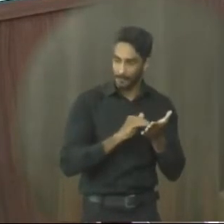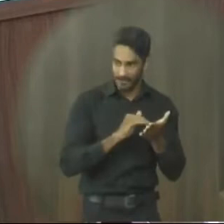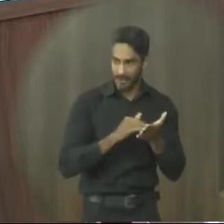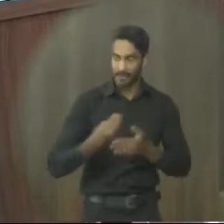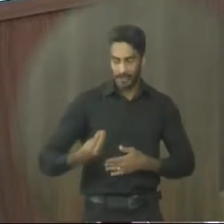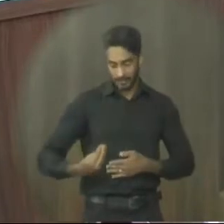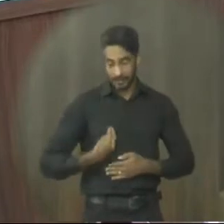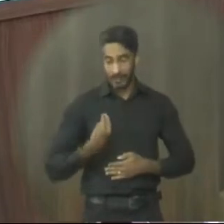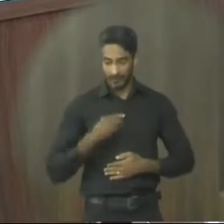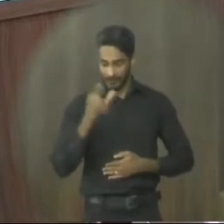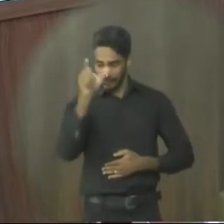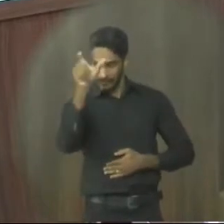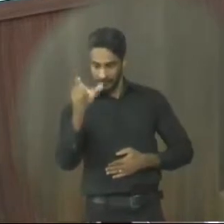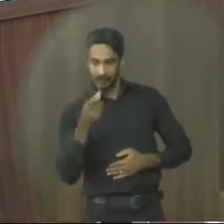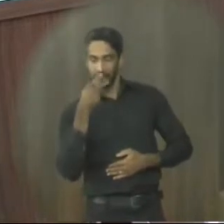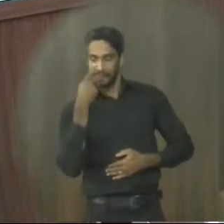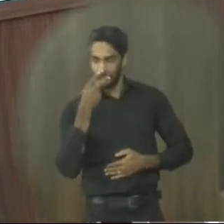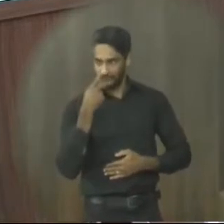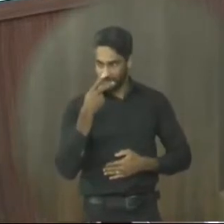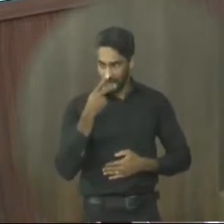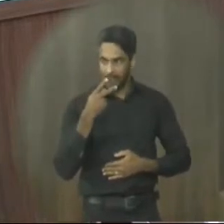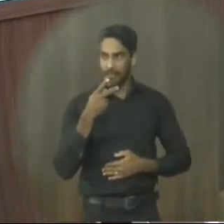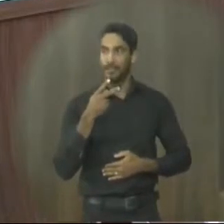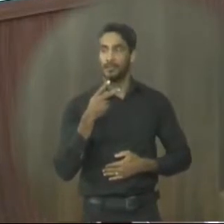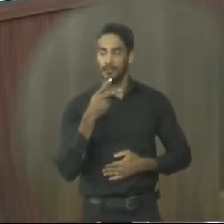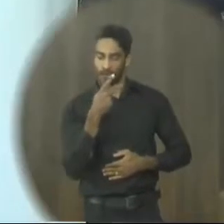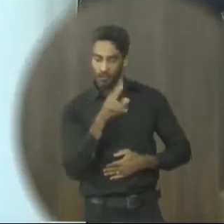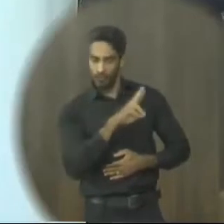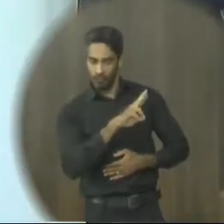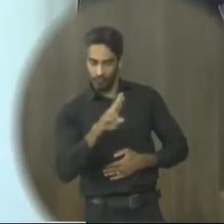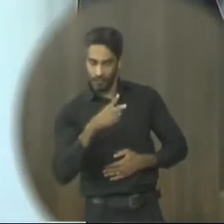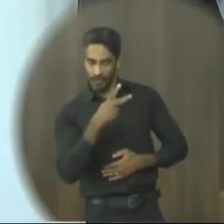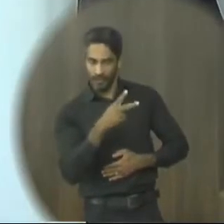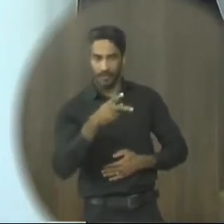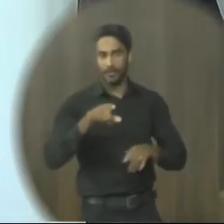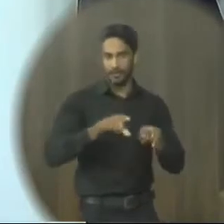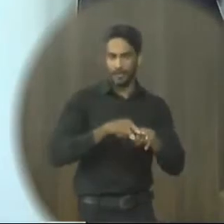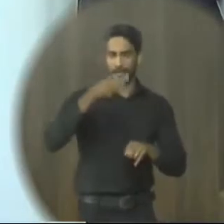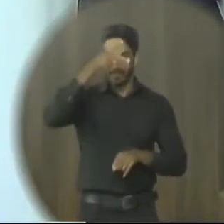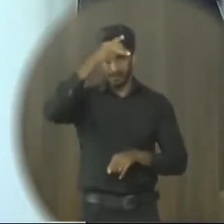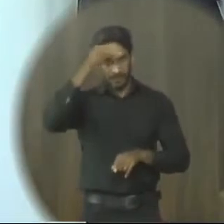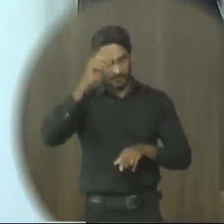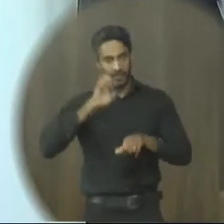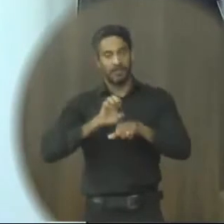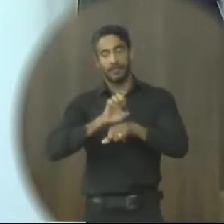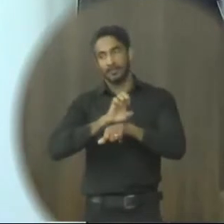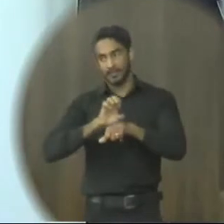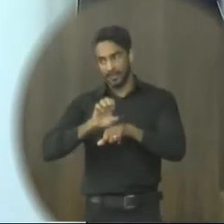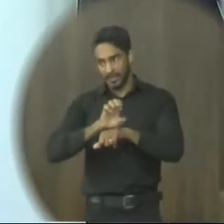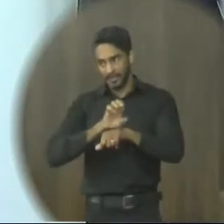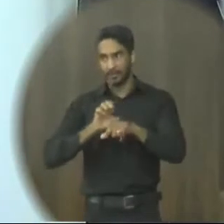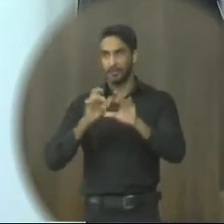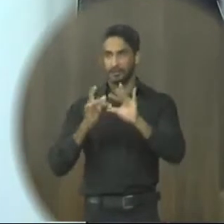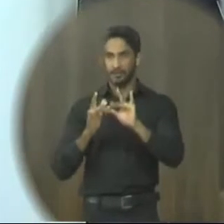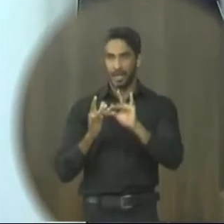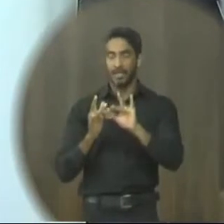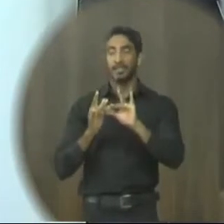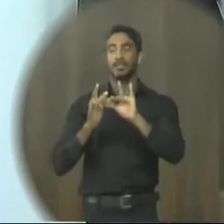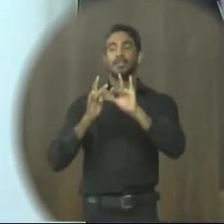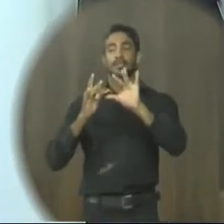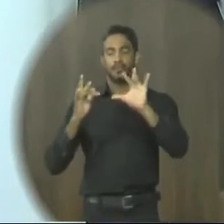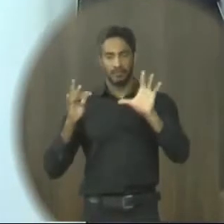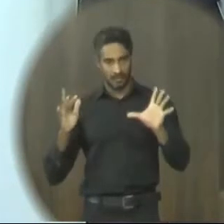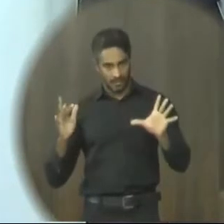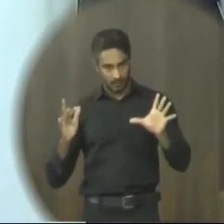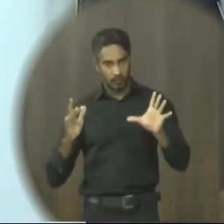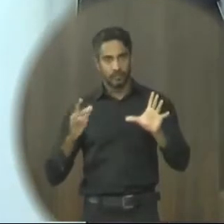aqui pessoalmente falando, em nome dele e do prefeito, que o executivo está disposto a